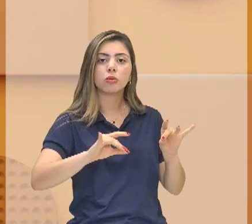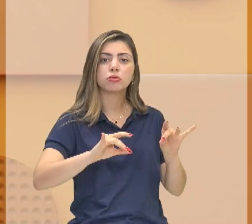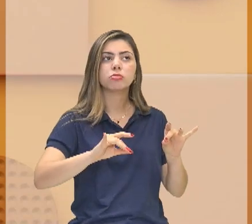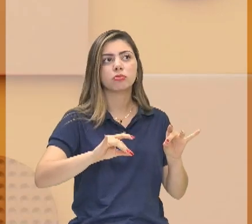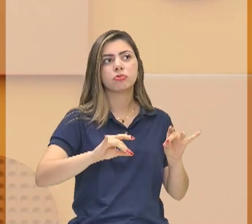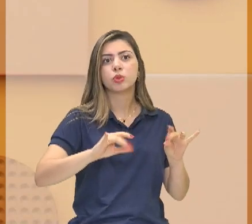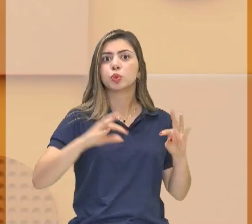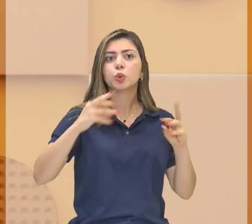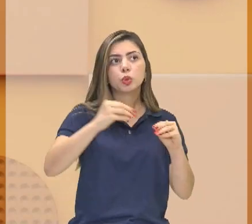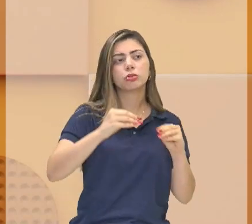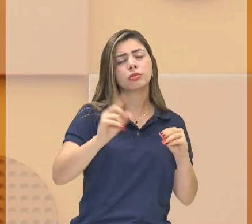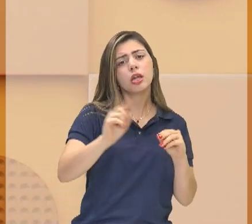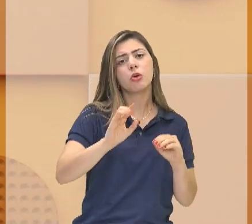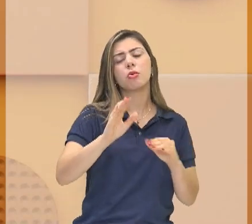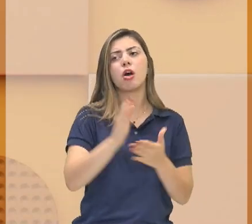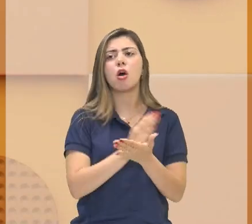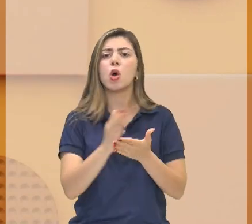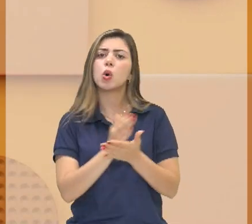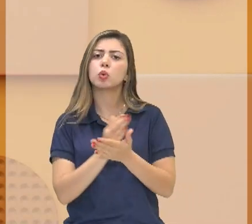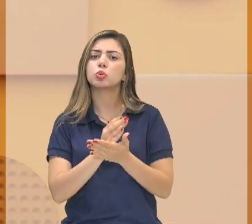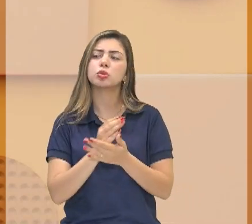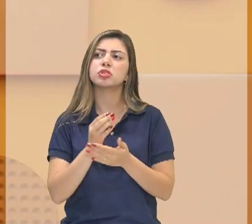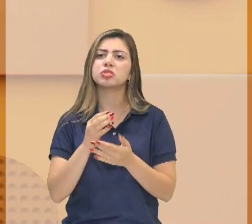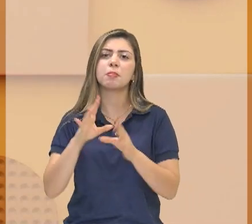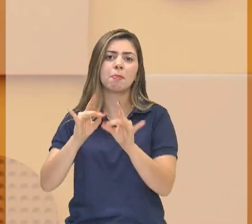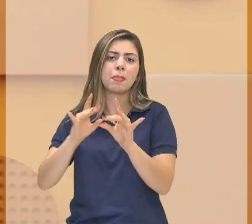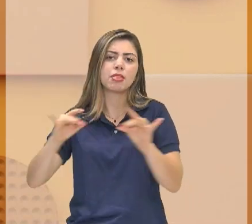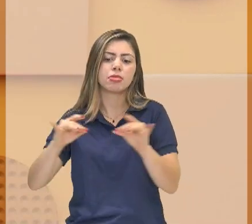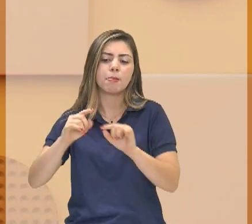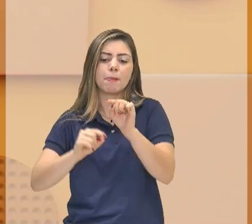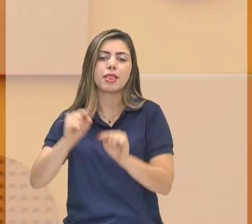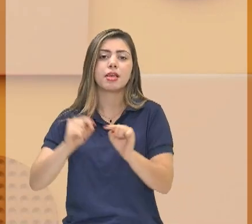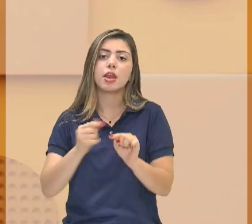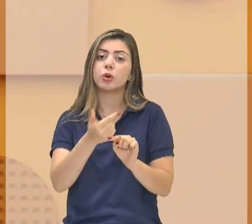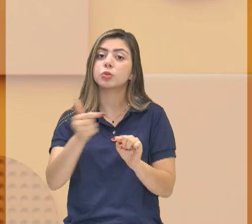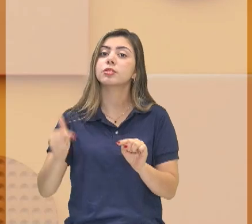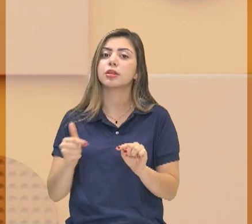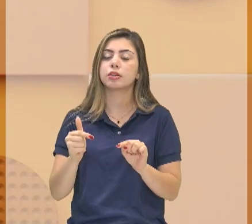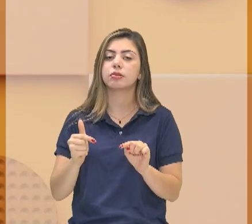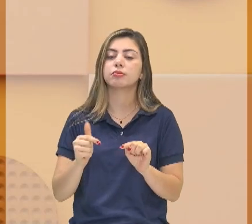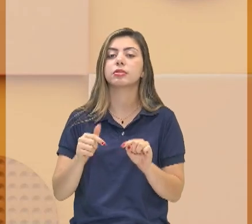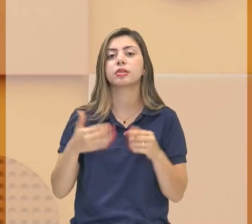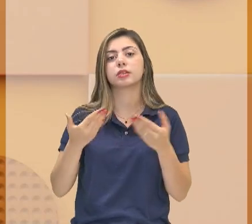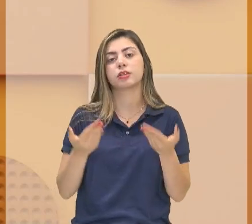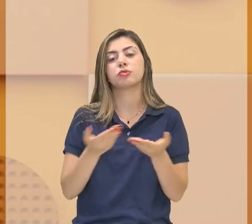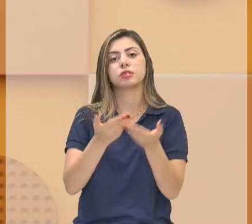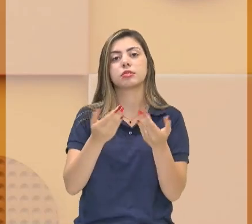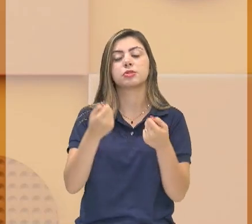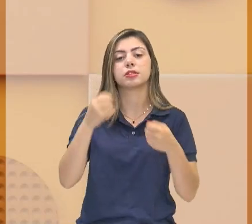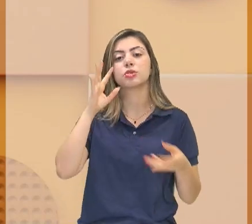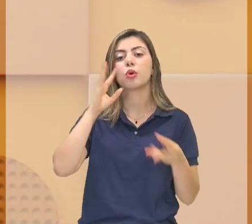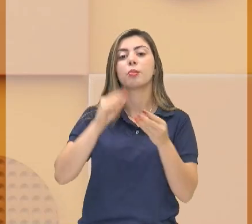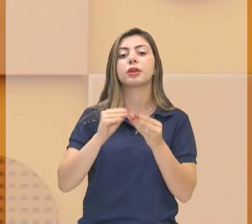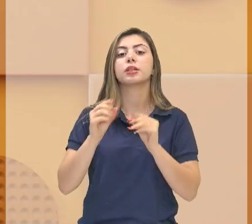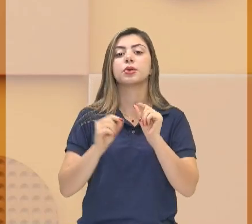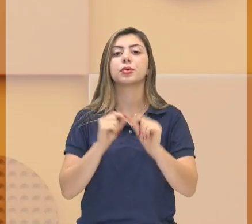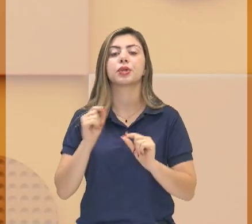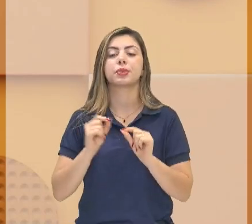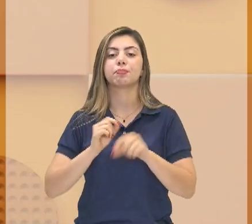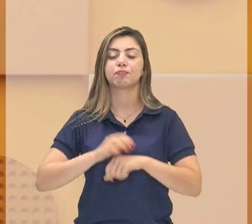fonte imaterial, né? Então, compreenda que as fontes históricas, não necessariamente